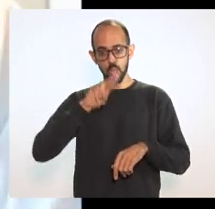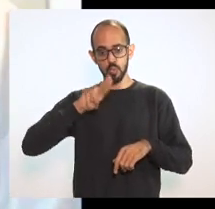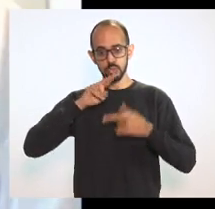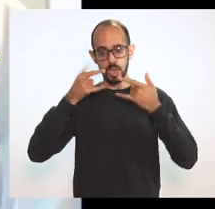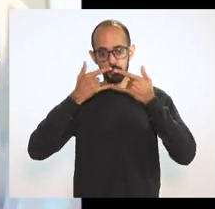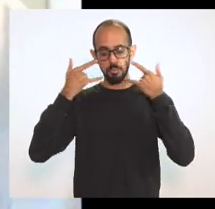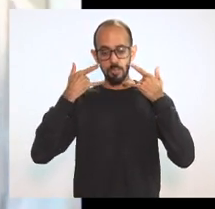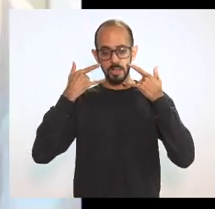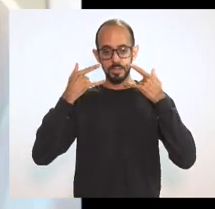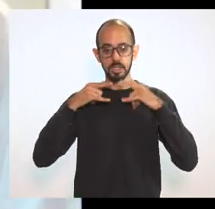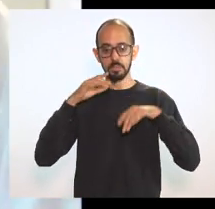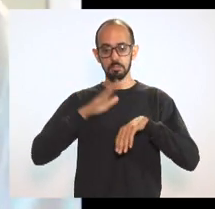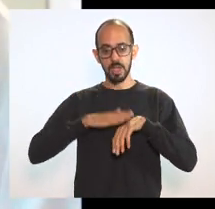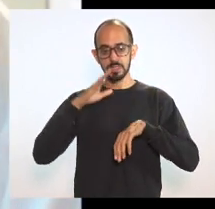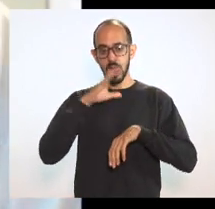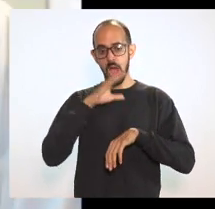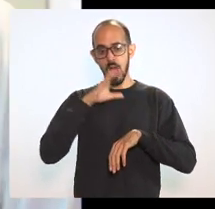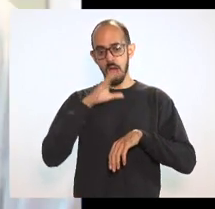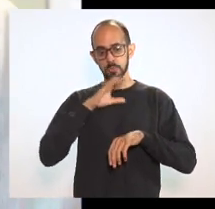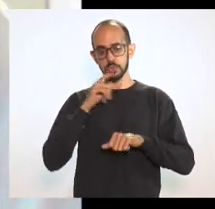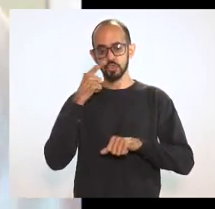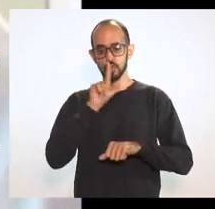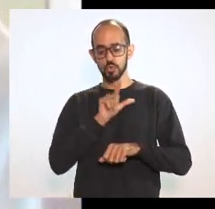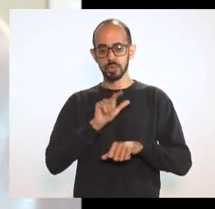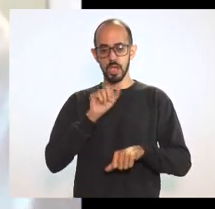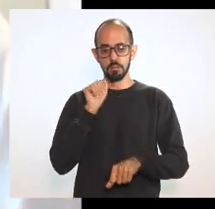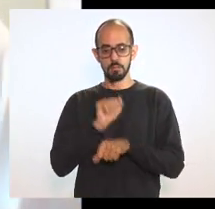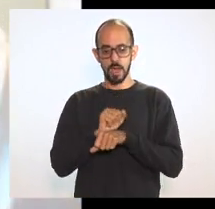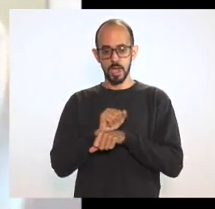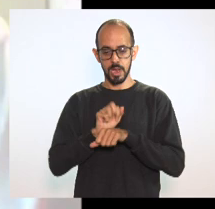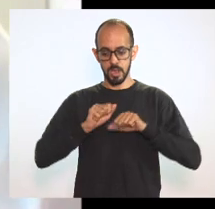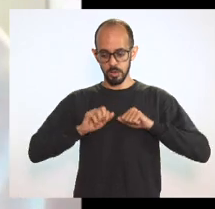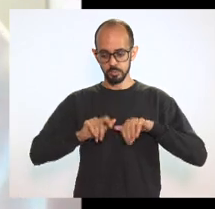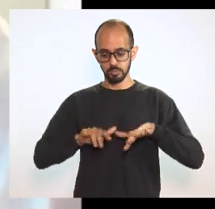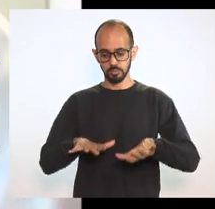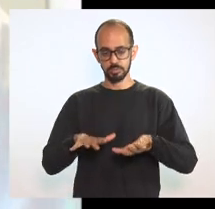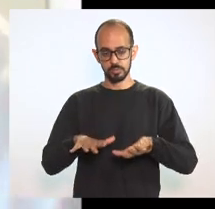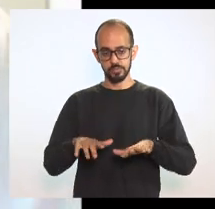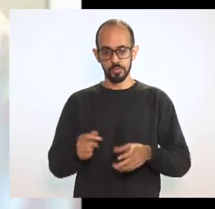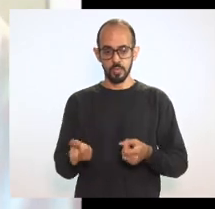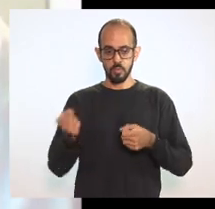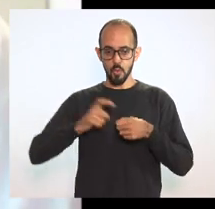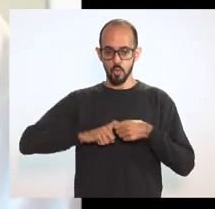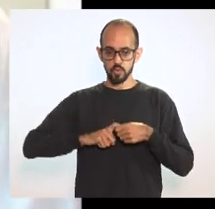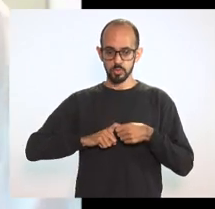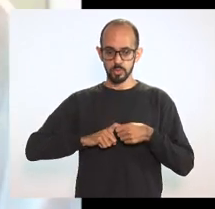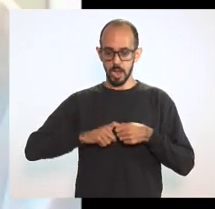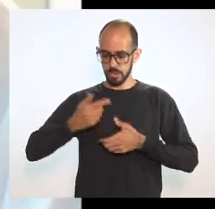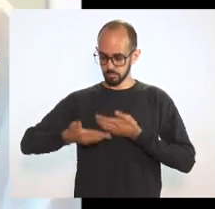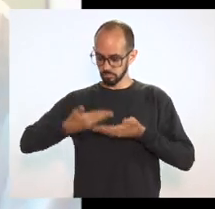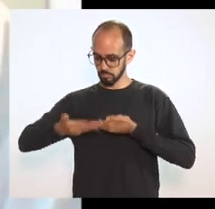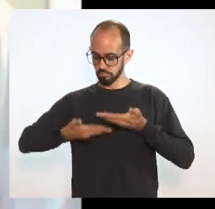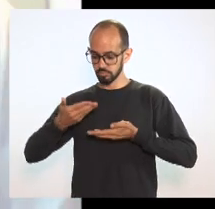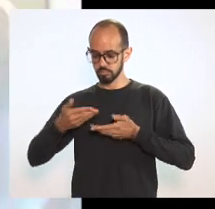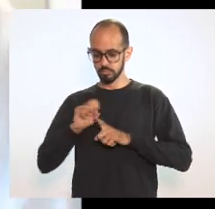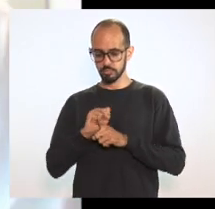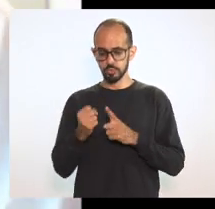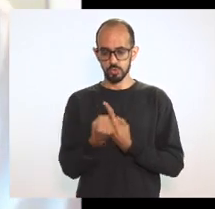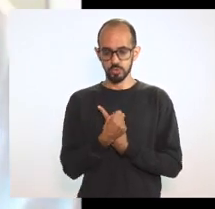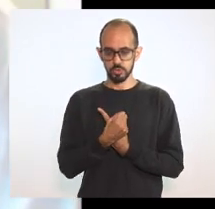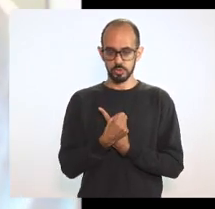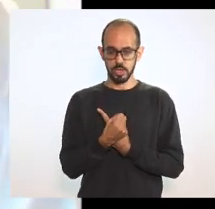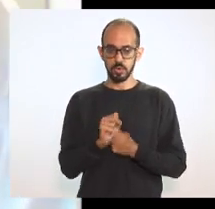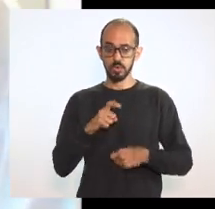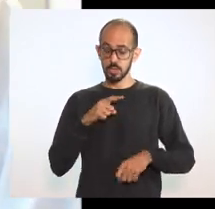consegue cortar o contágio e mais rápido a gente consegue retomar formas de interação social que vão ficando cada vez